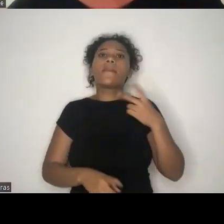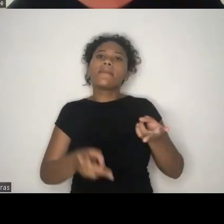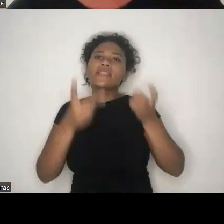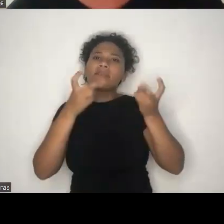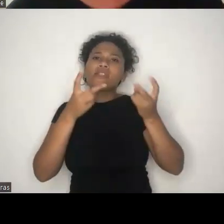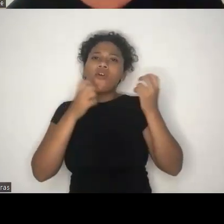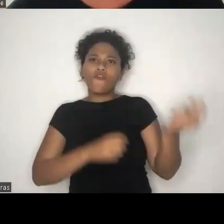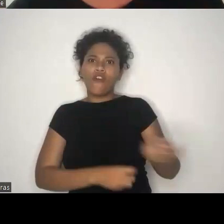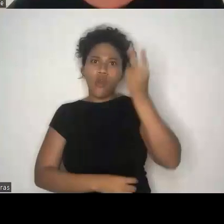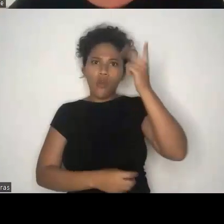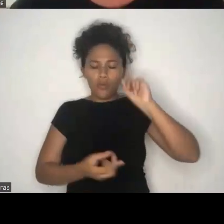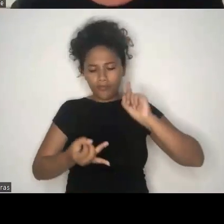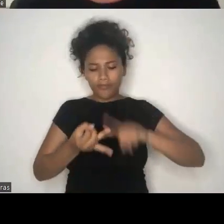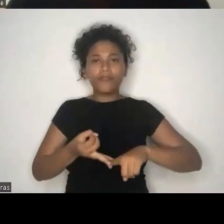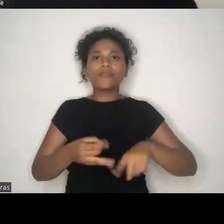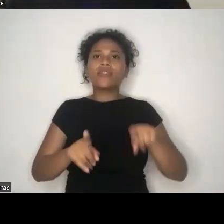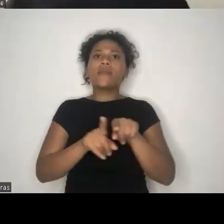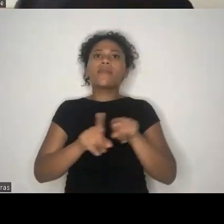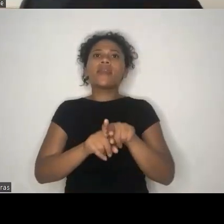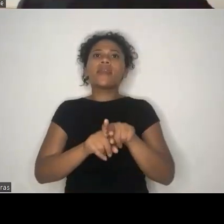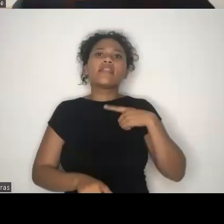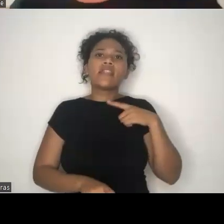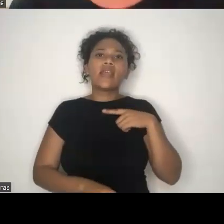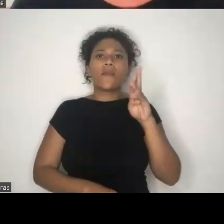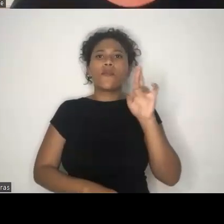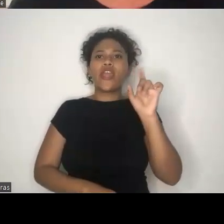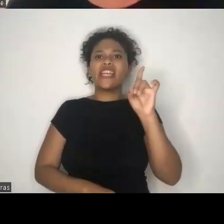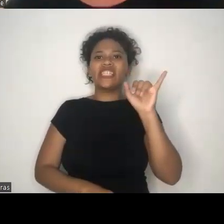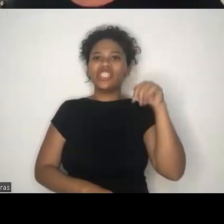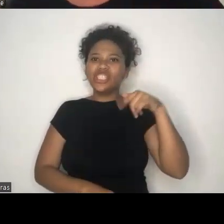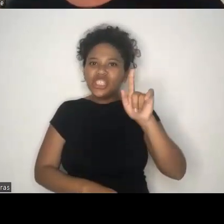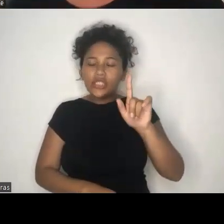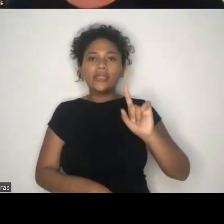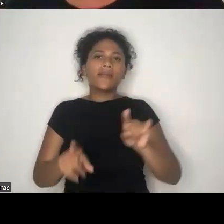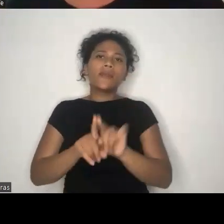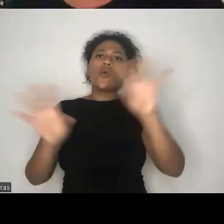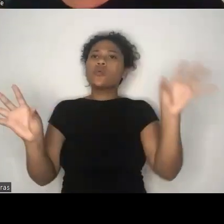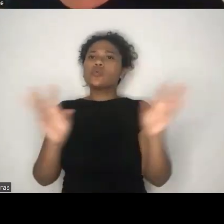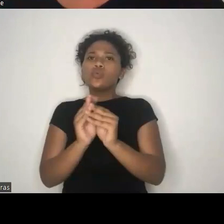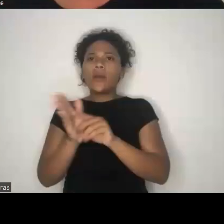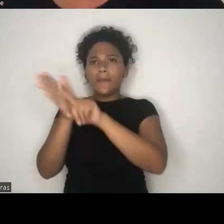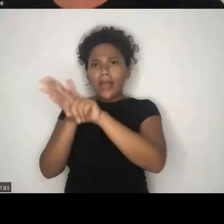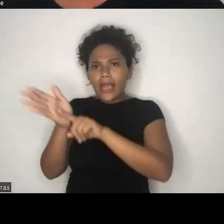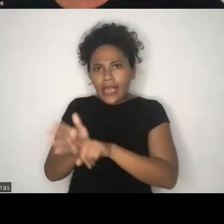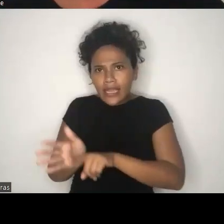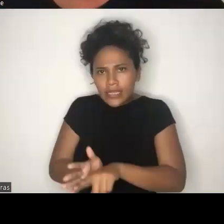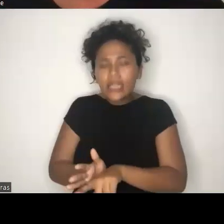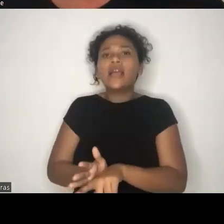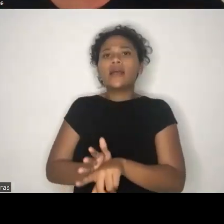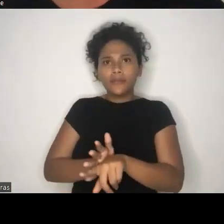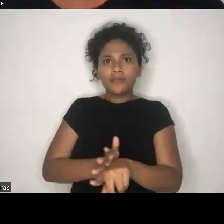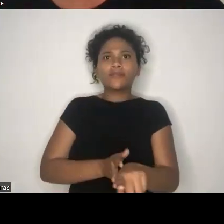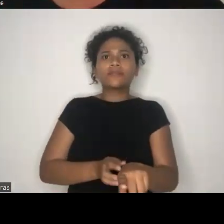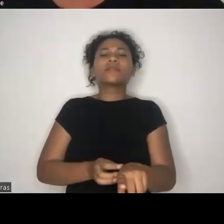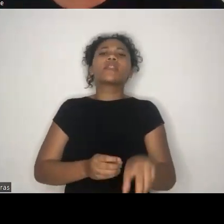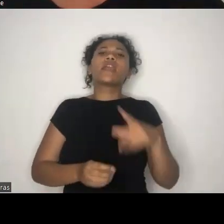envolve branding envolve essa resumo da criação que a pesquisa marca a atmosfera a